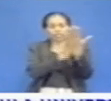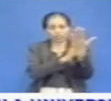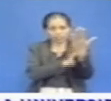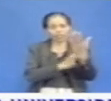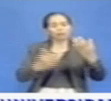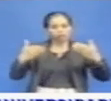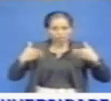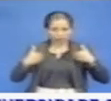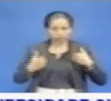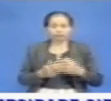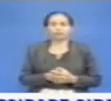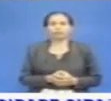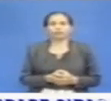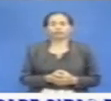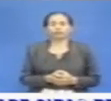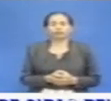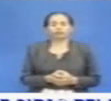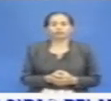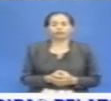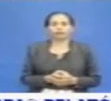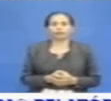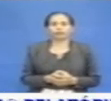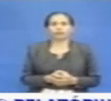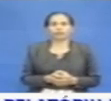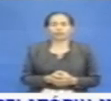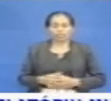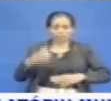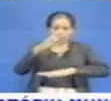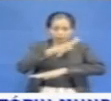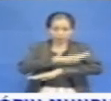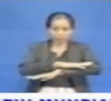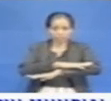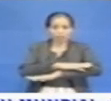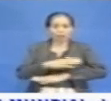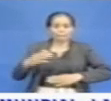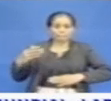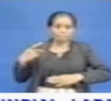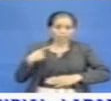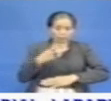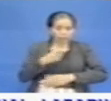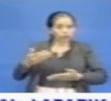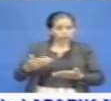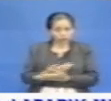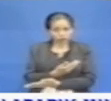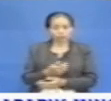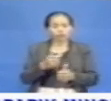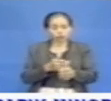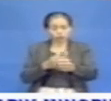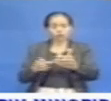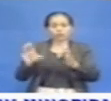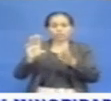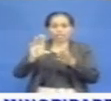iha. E composição FON e mesa Parlamento de ainda, né? Tuir regimento